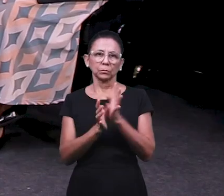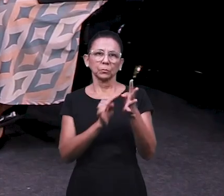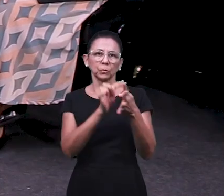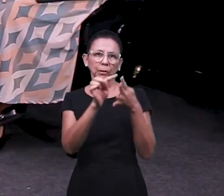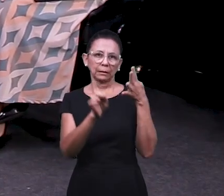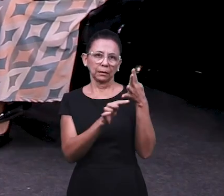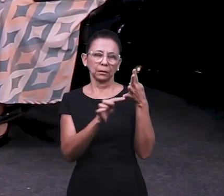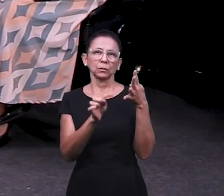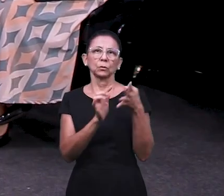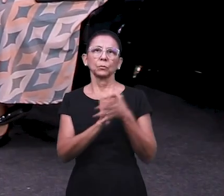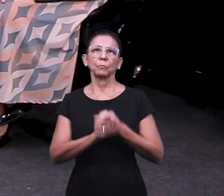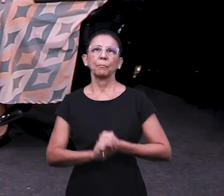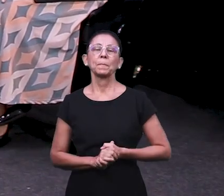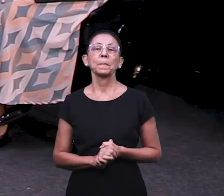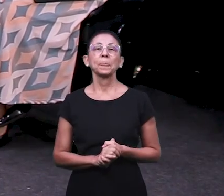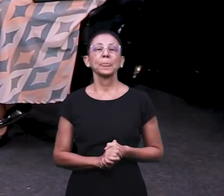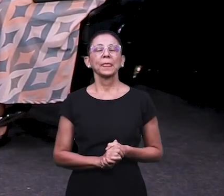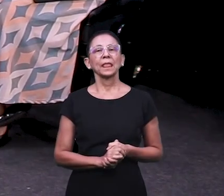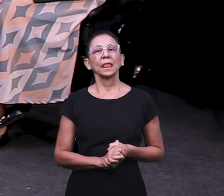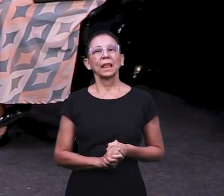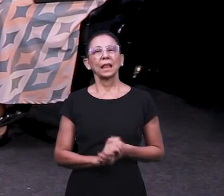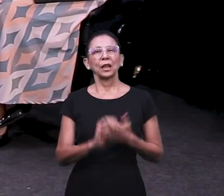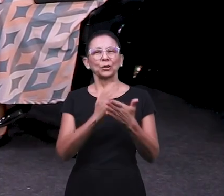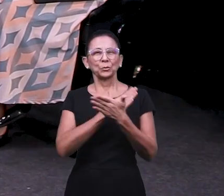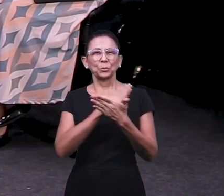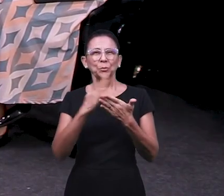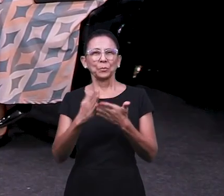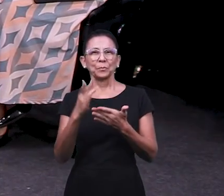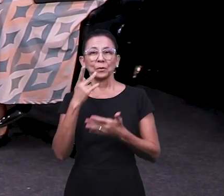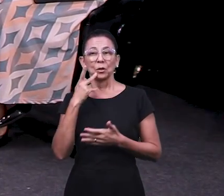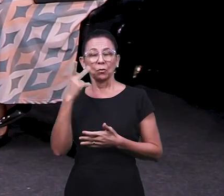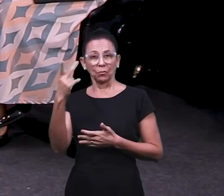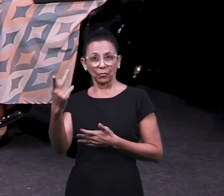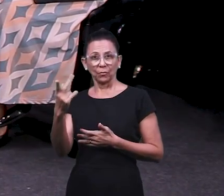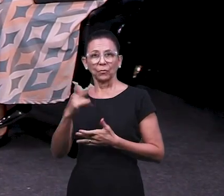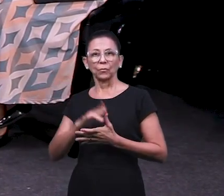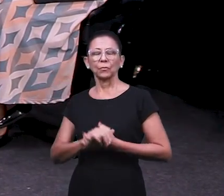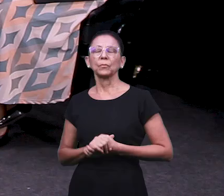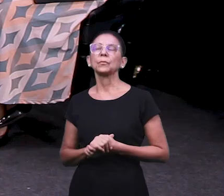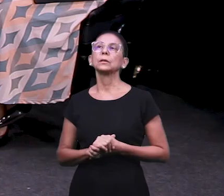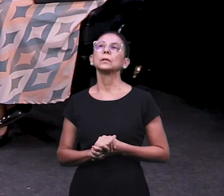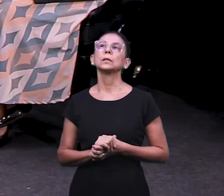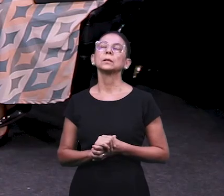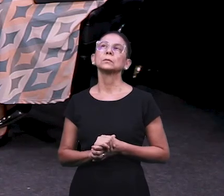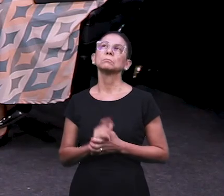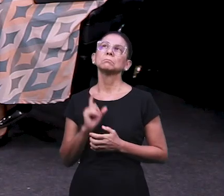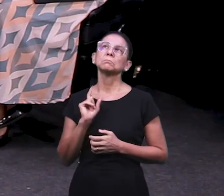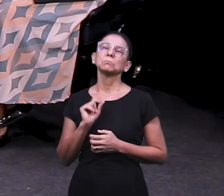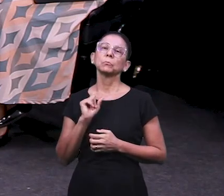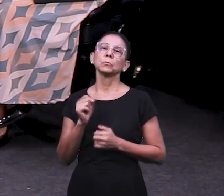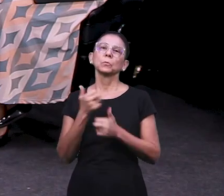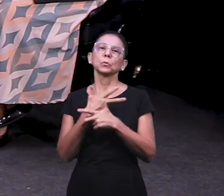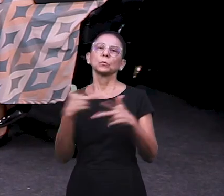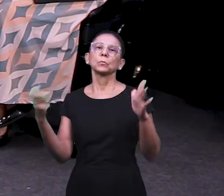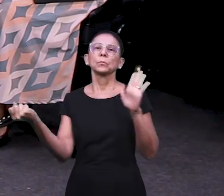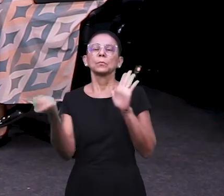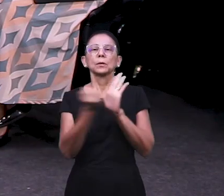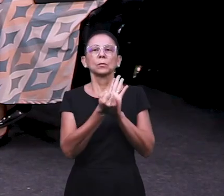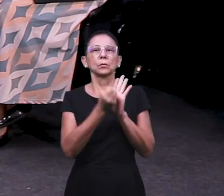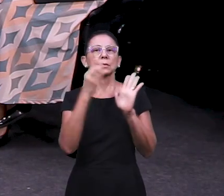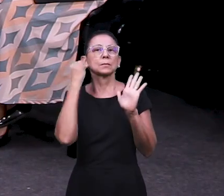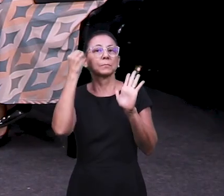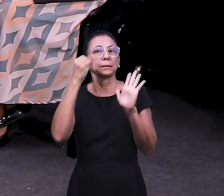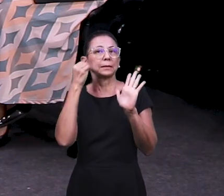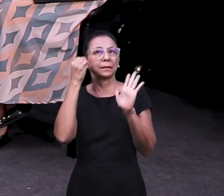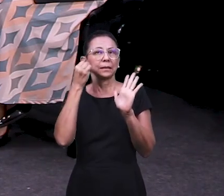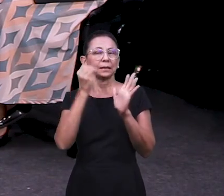Eu já falei lá no começo que o Senhor falou que uma das coisas que me marcou, assim, quando